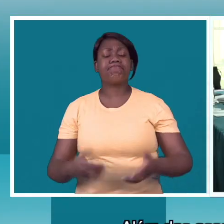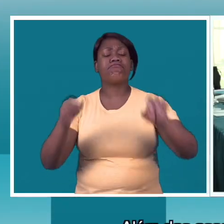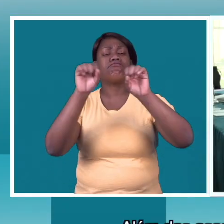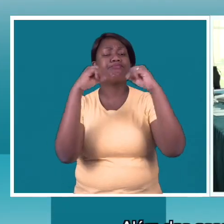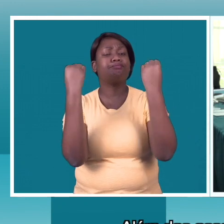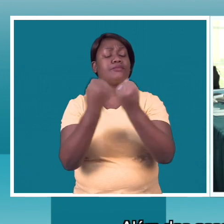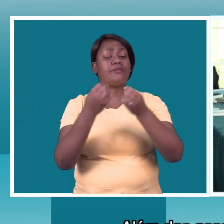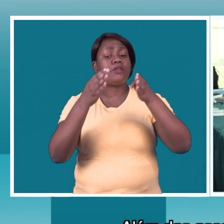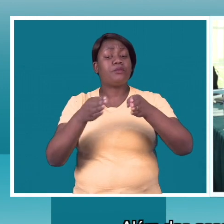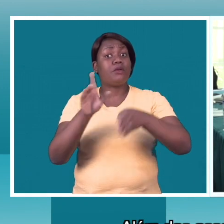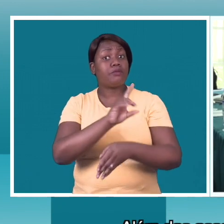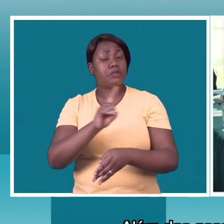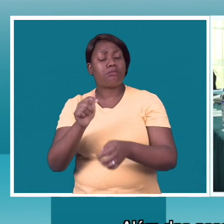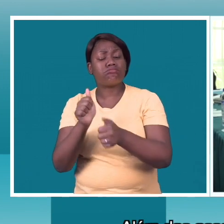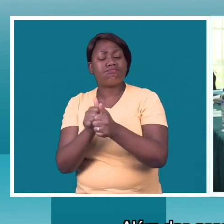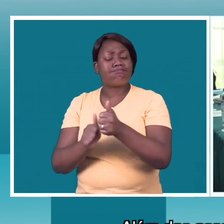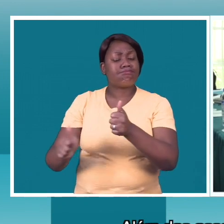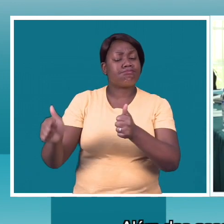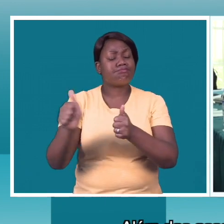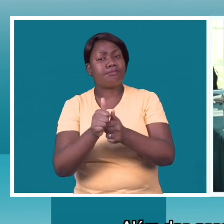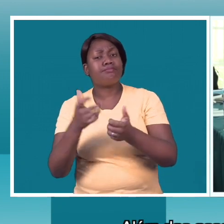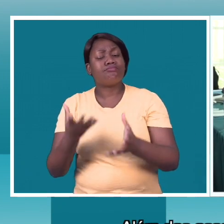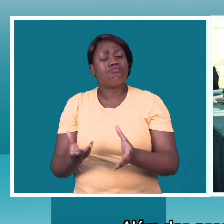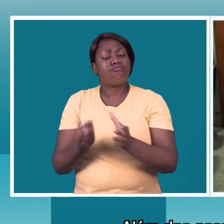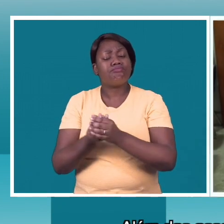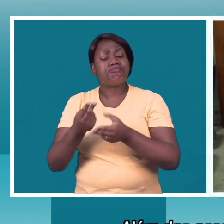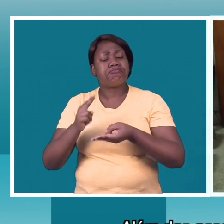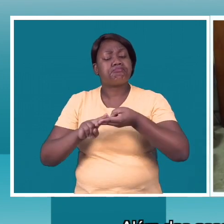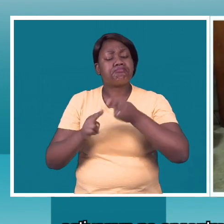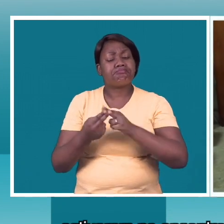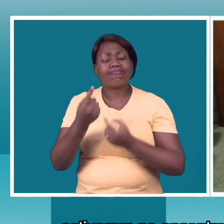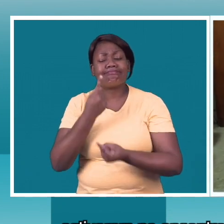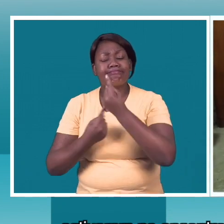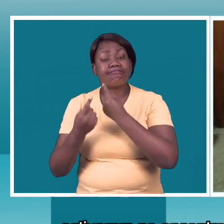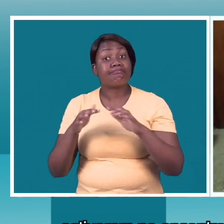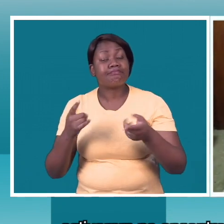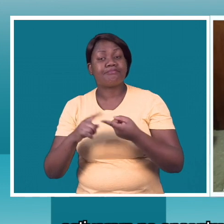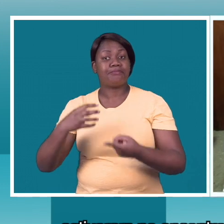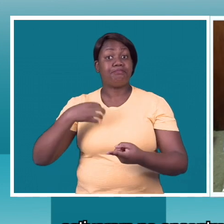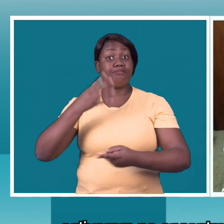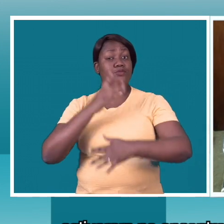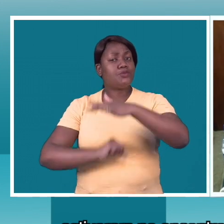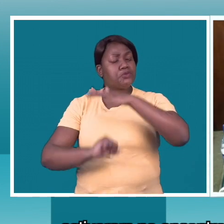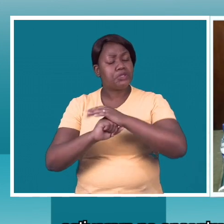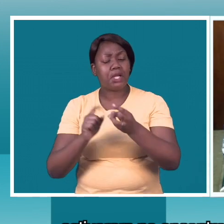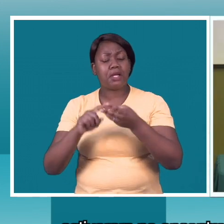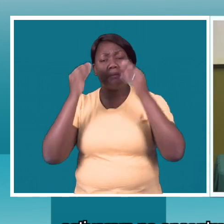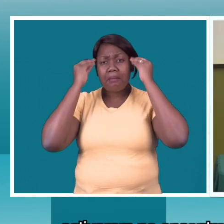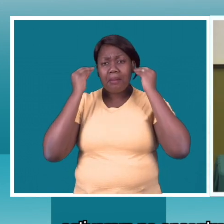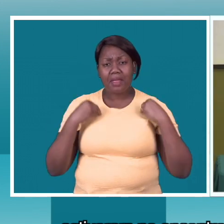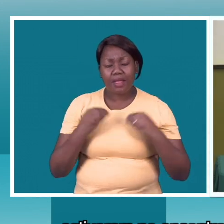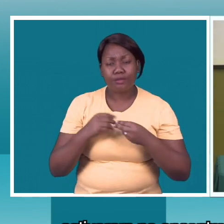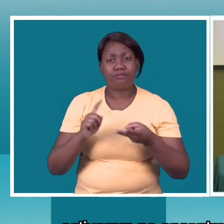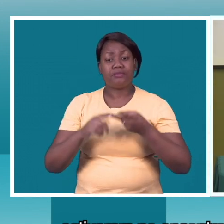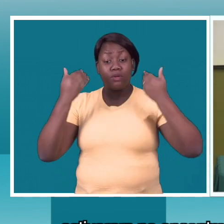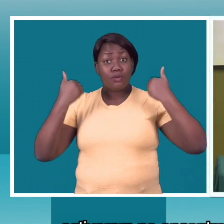Além das associações representativas de pessoas com deficiência, estiveram no encontro o Ministério do Gênero, Criança e